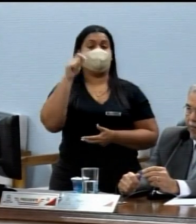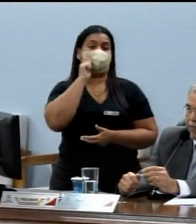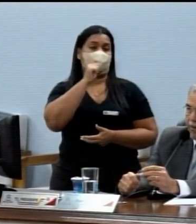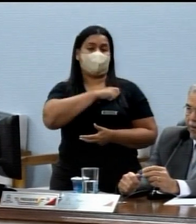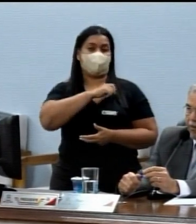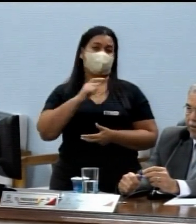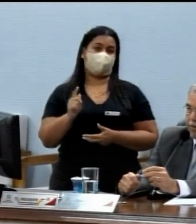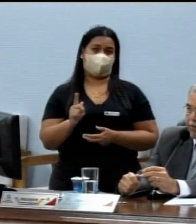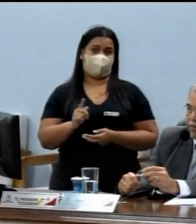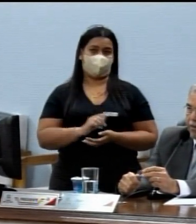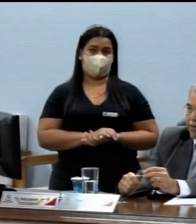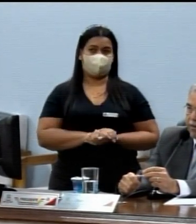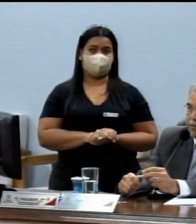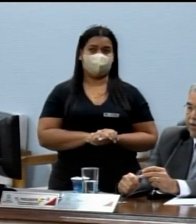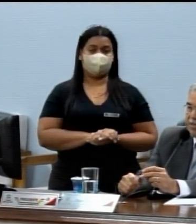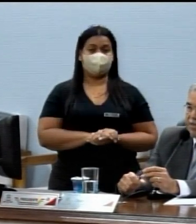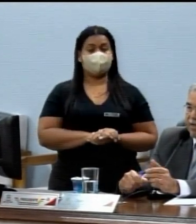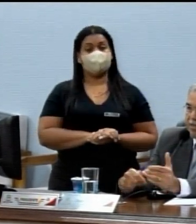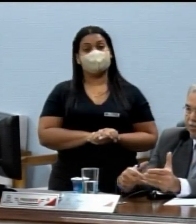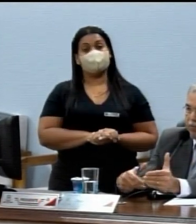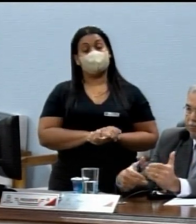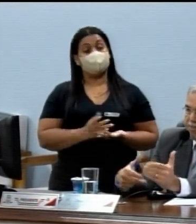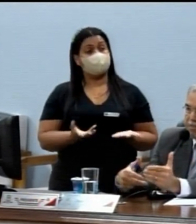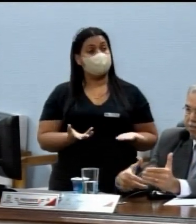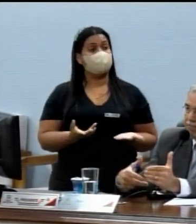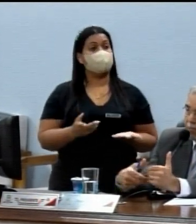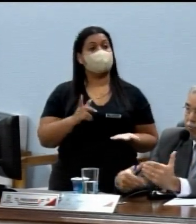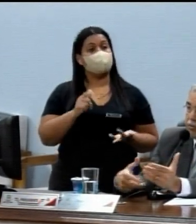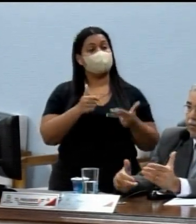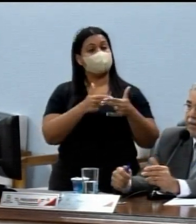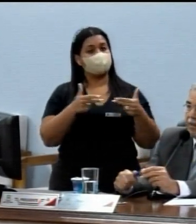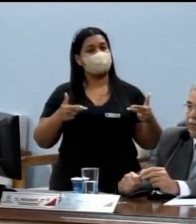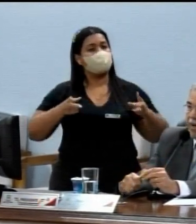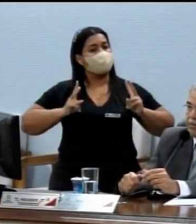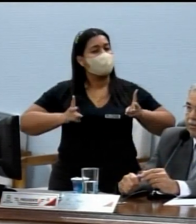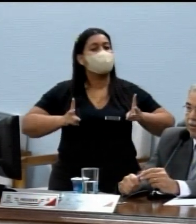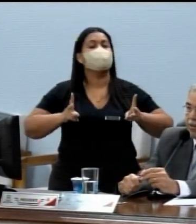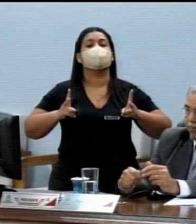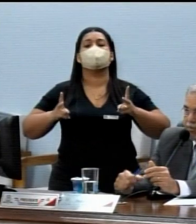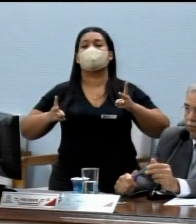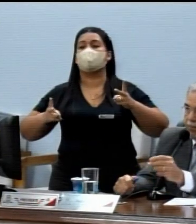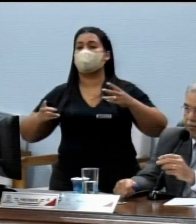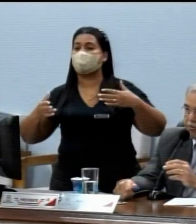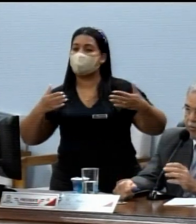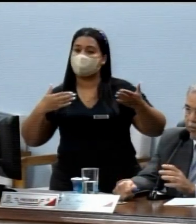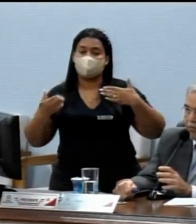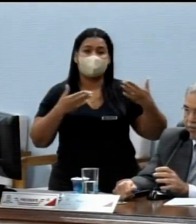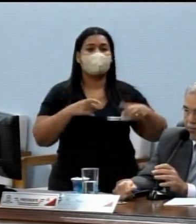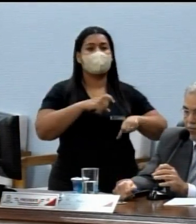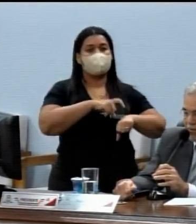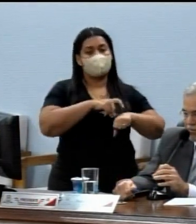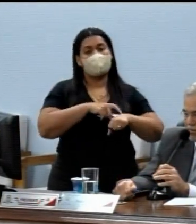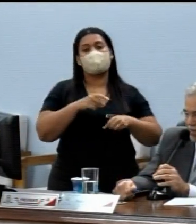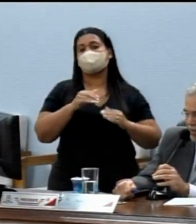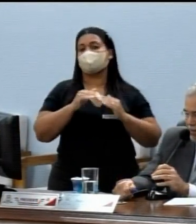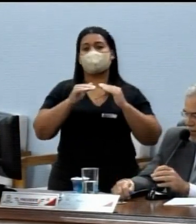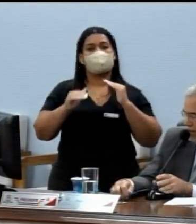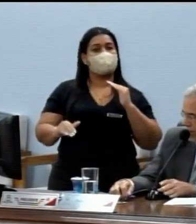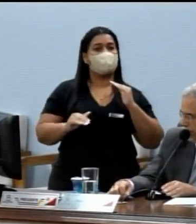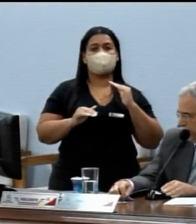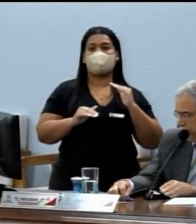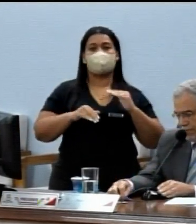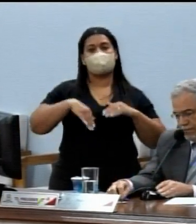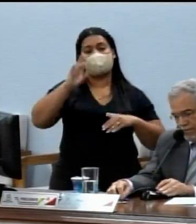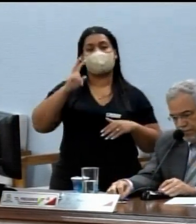Preto. Eu acho que essa questão precisa continuar em debate, mas no momento eu sou contra o aumento de